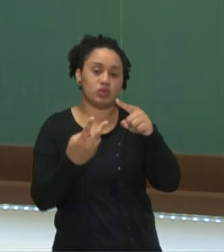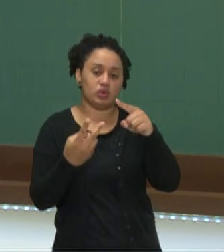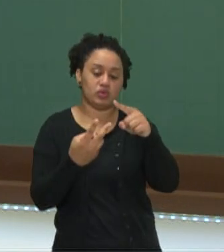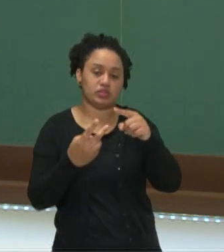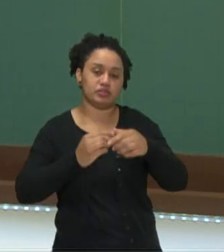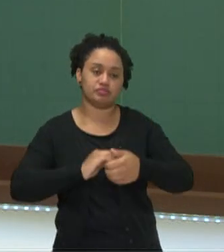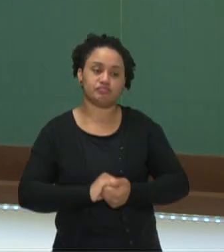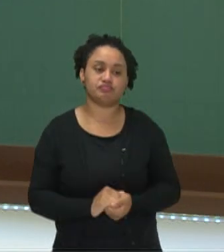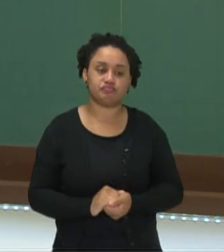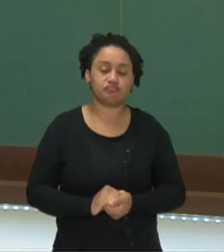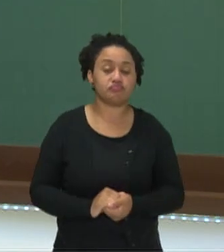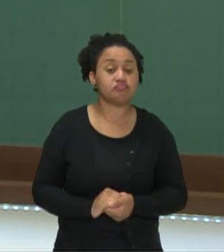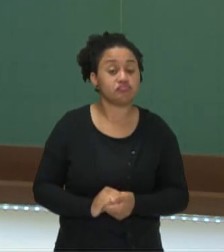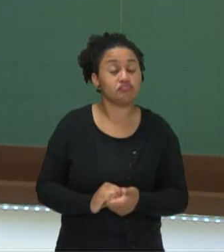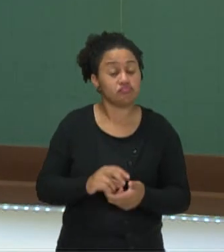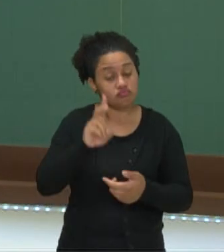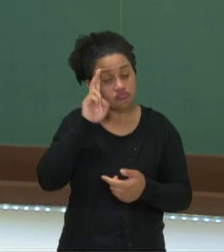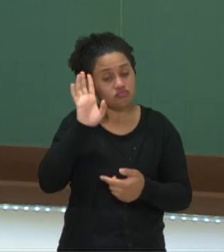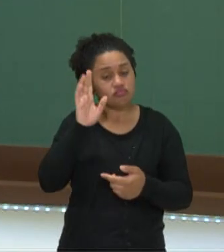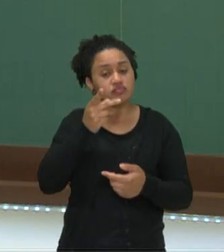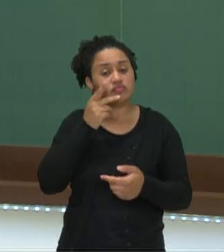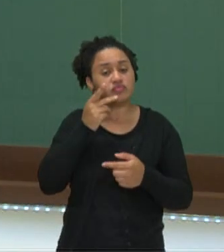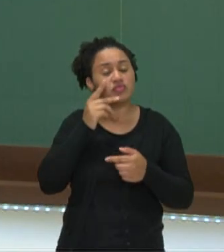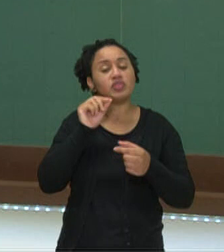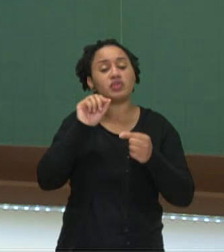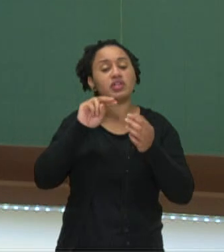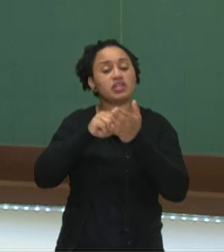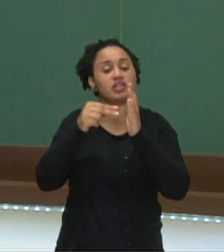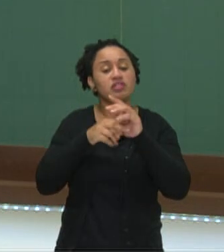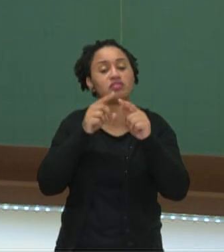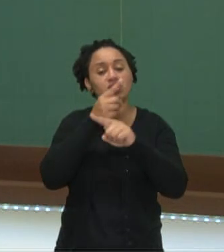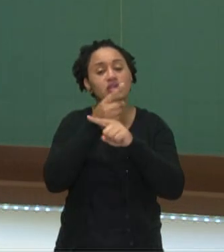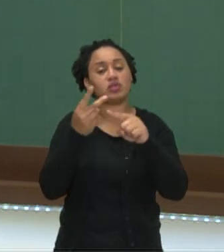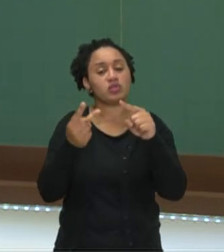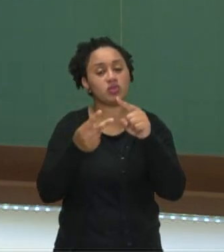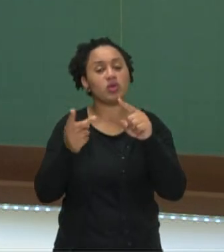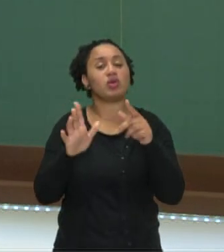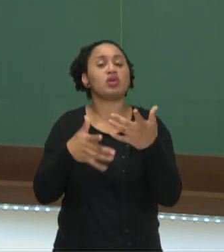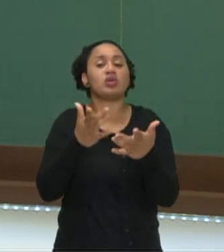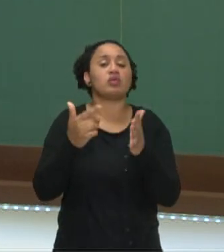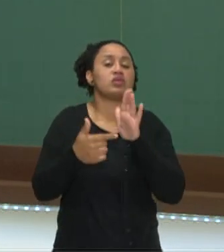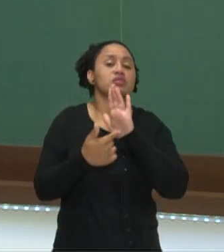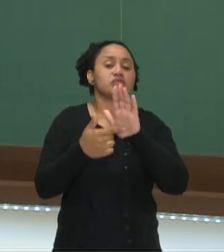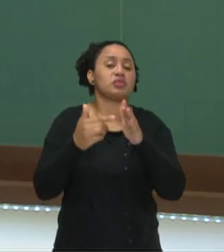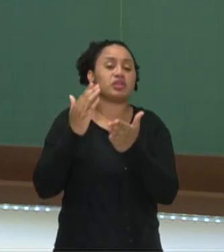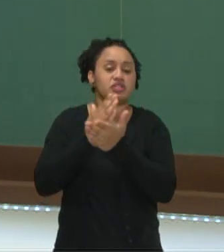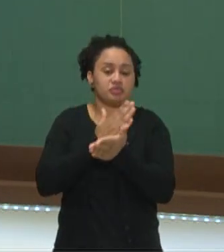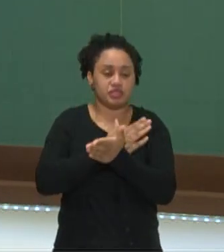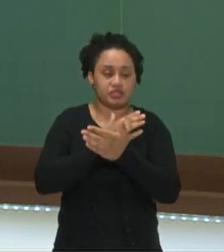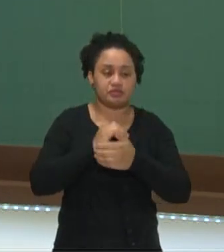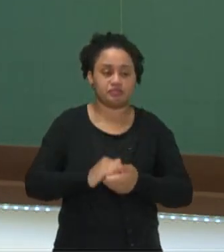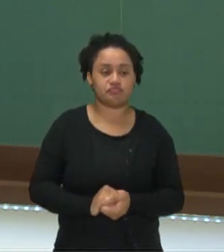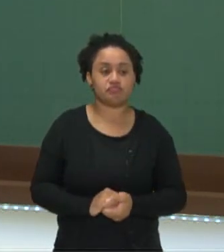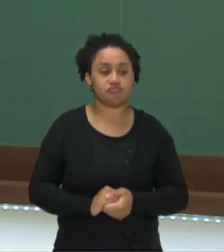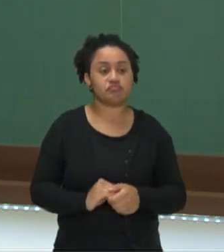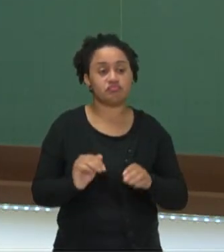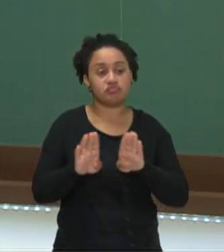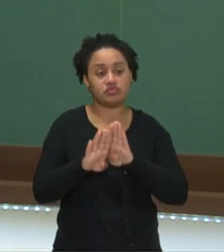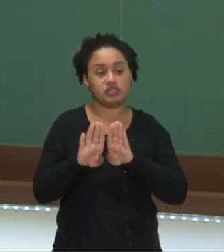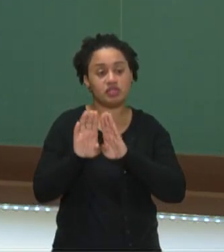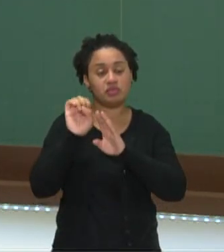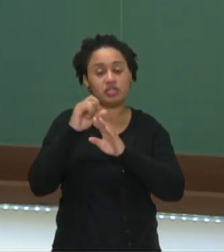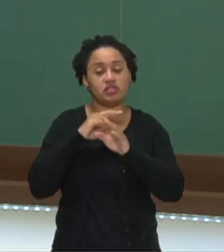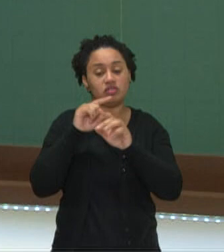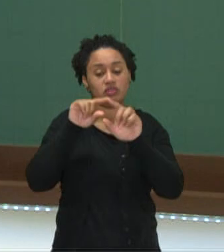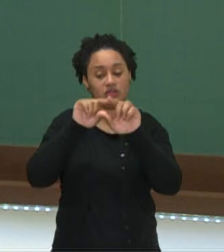sobre 2. Lembra que a gente já falou um pouquinho o que significa a fração sobre 2 quando ela representa a metade. É a mesma coisa que eu tivesse